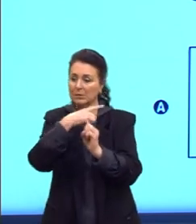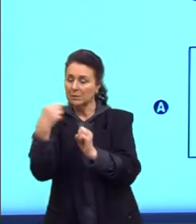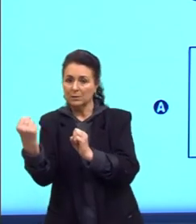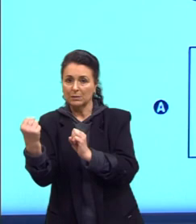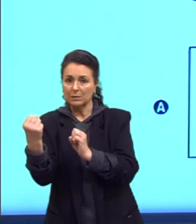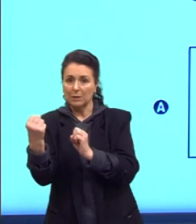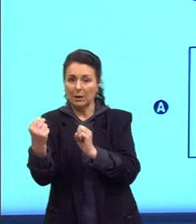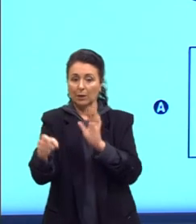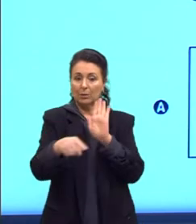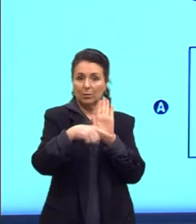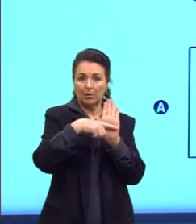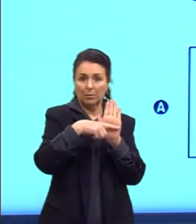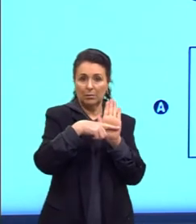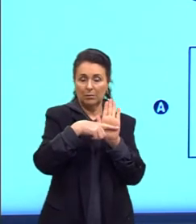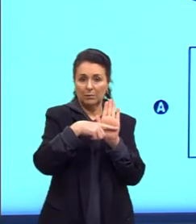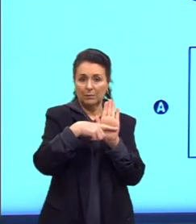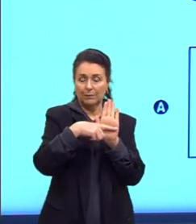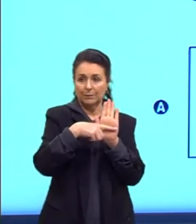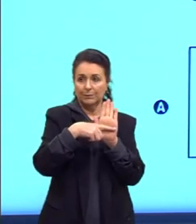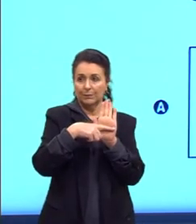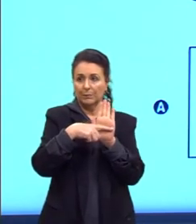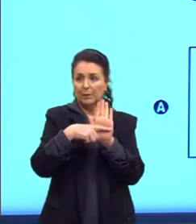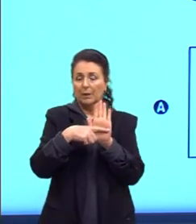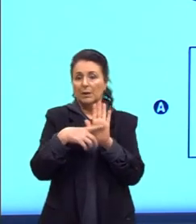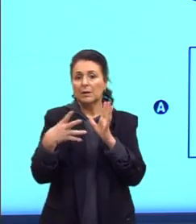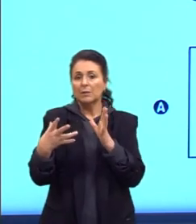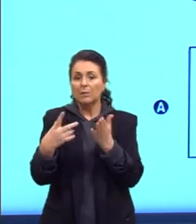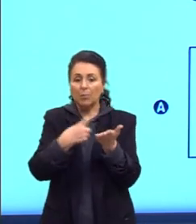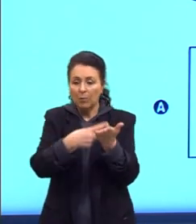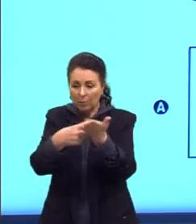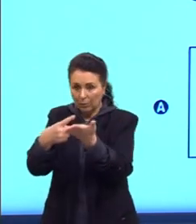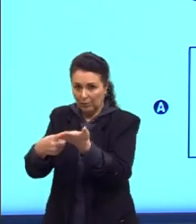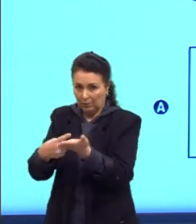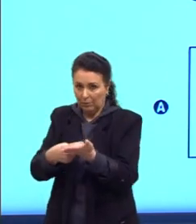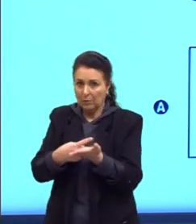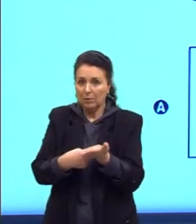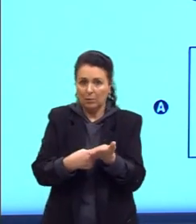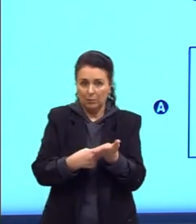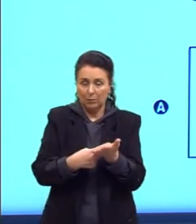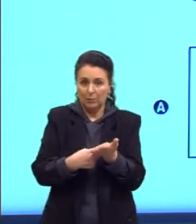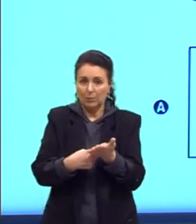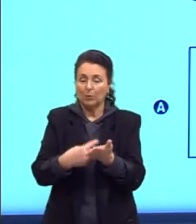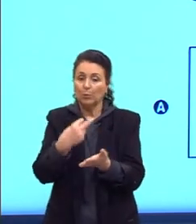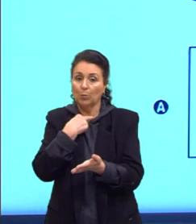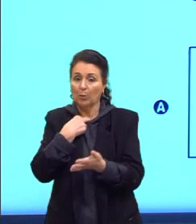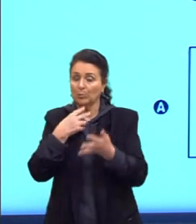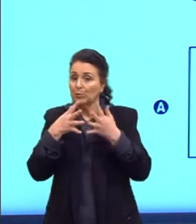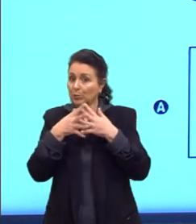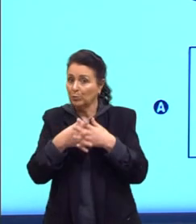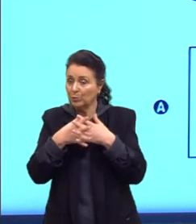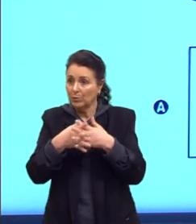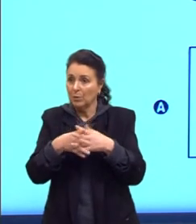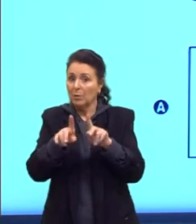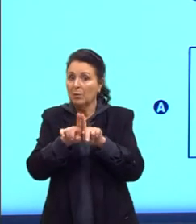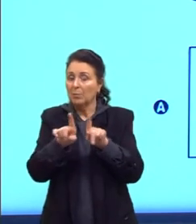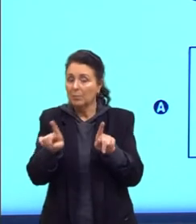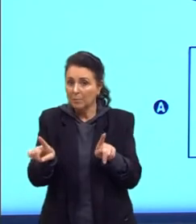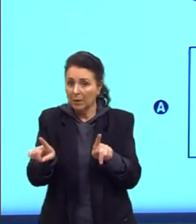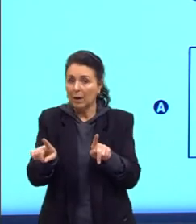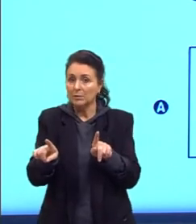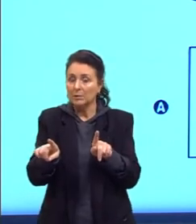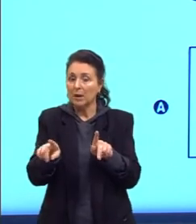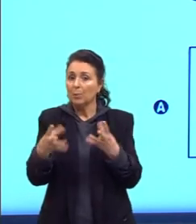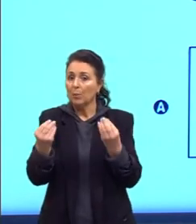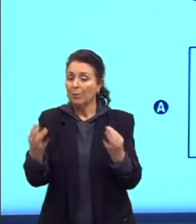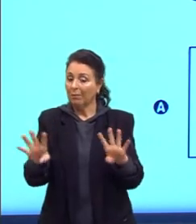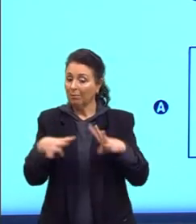então não negativo tá isso é uma convenção que a gente usa certo então até pode confundir né claro mas a gente tem que